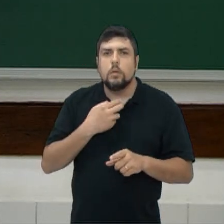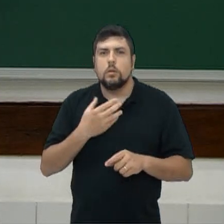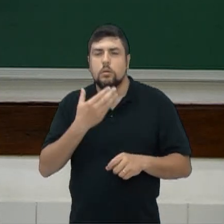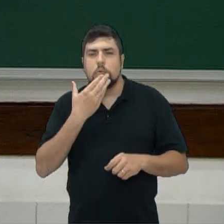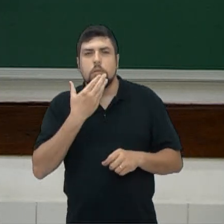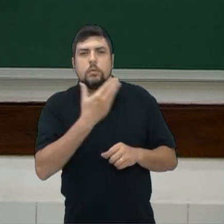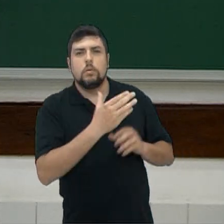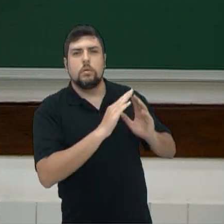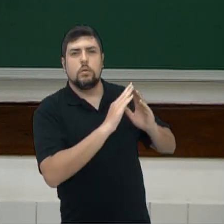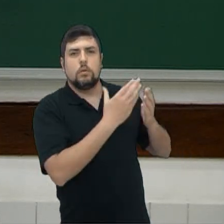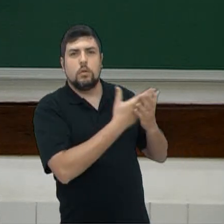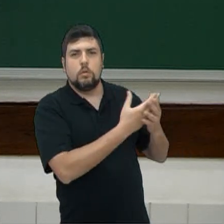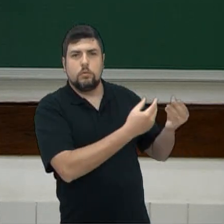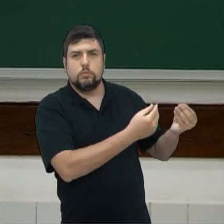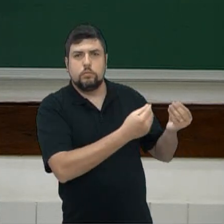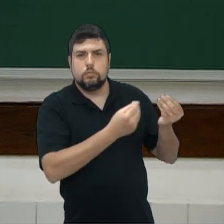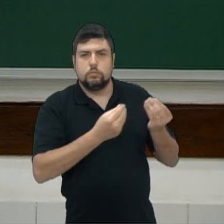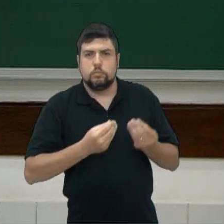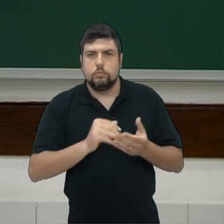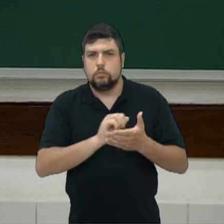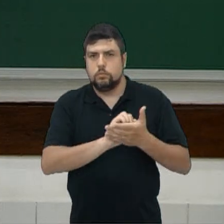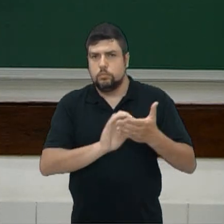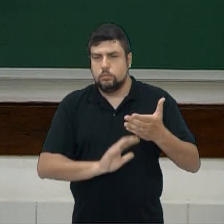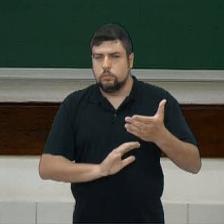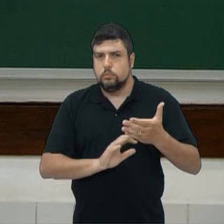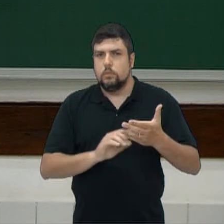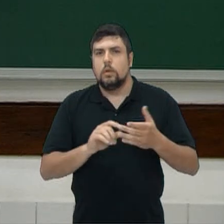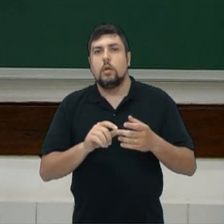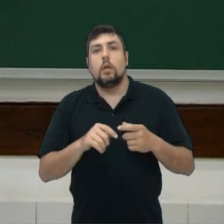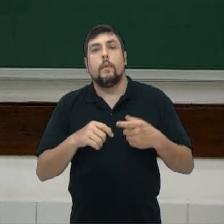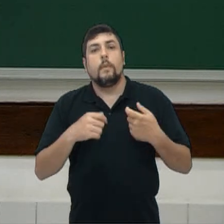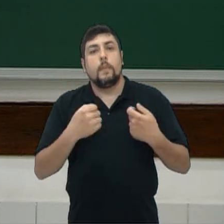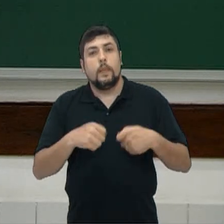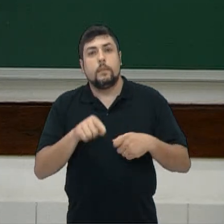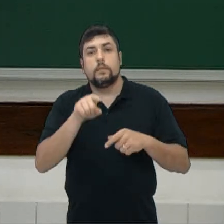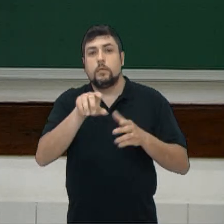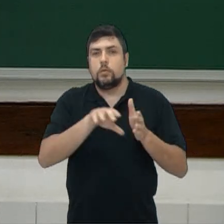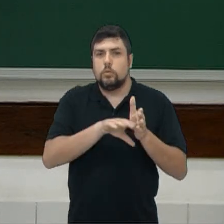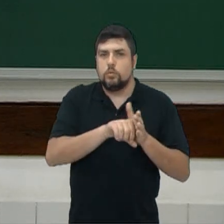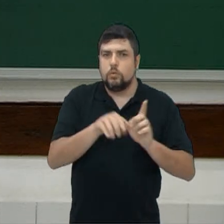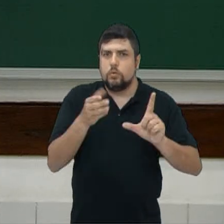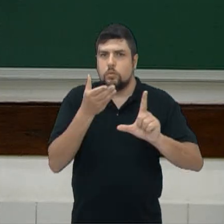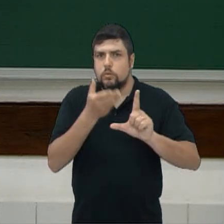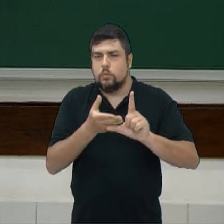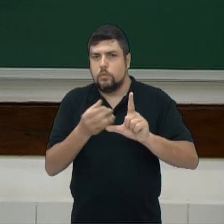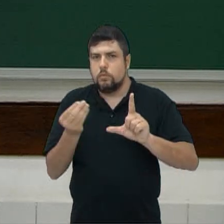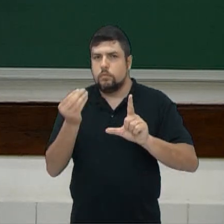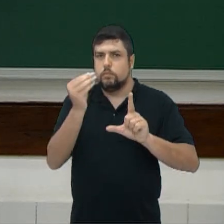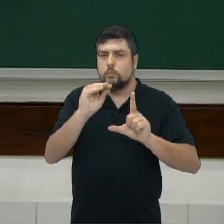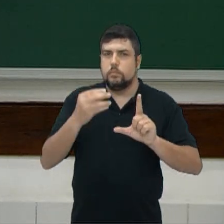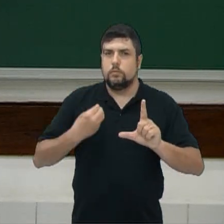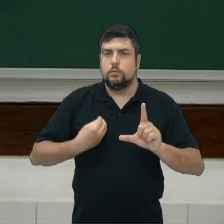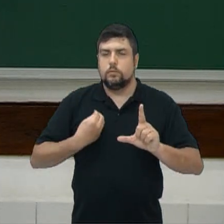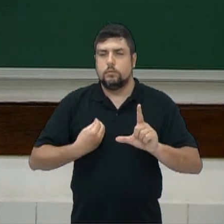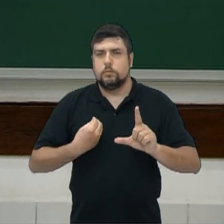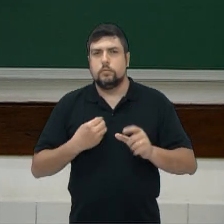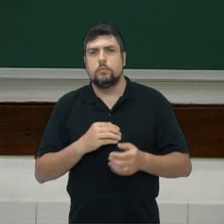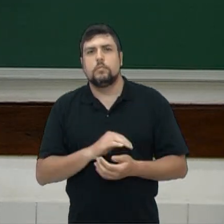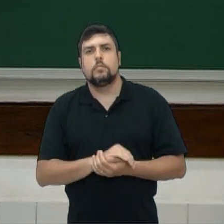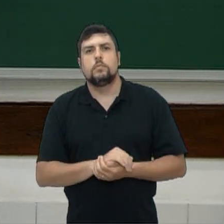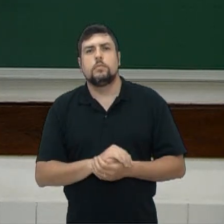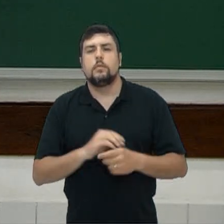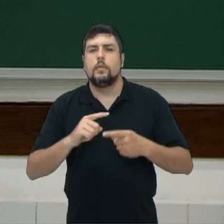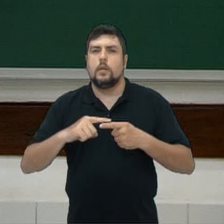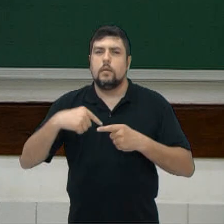o material, reforçando também que você tem que registrar a sua presença lá, tá? E esperamos assim